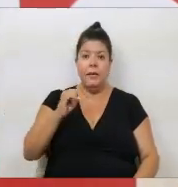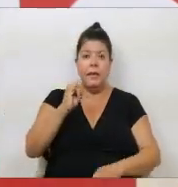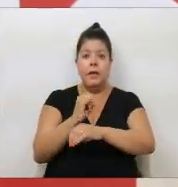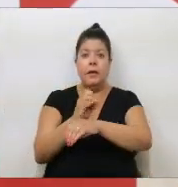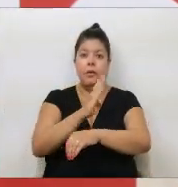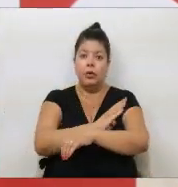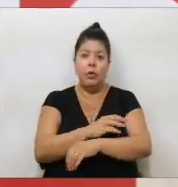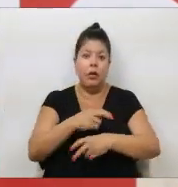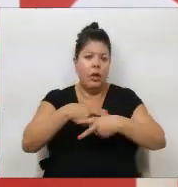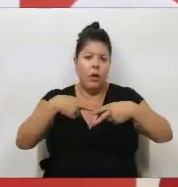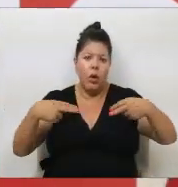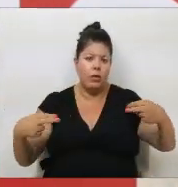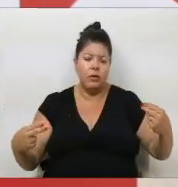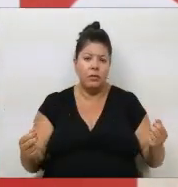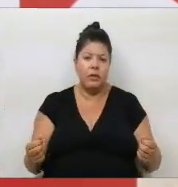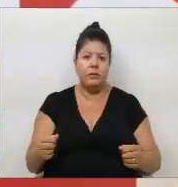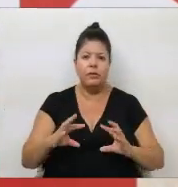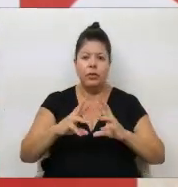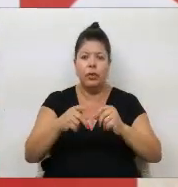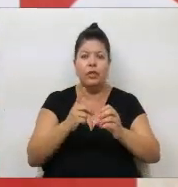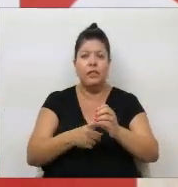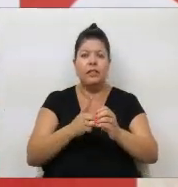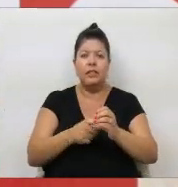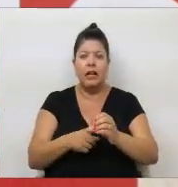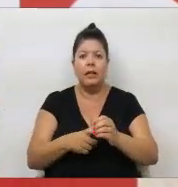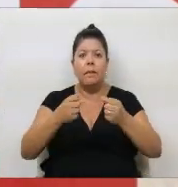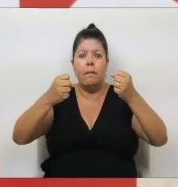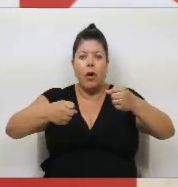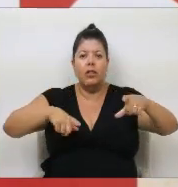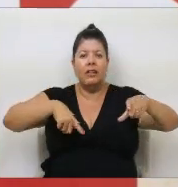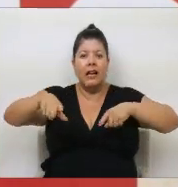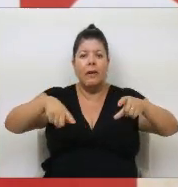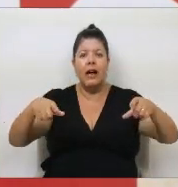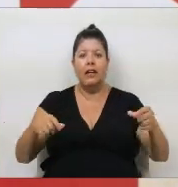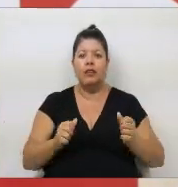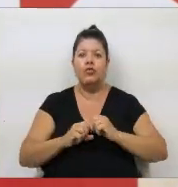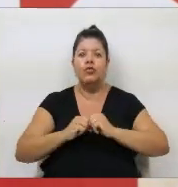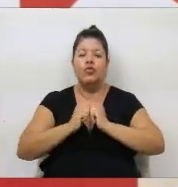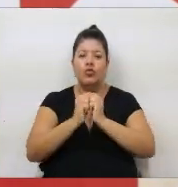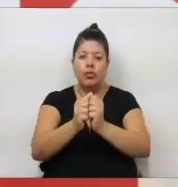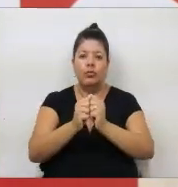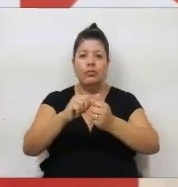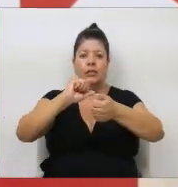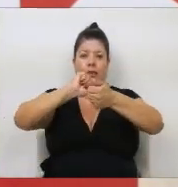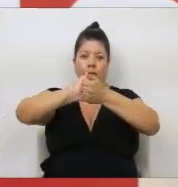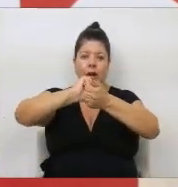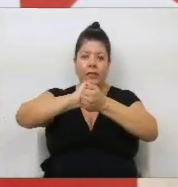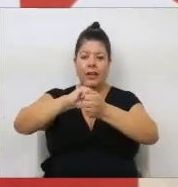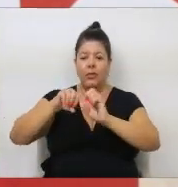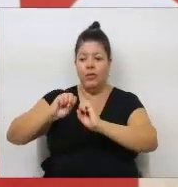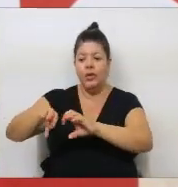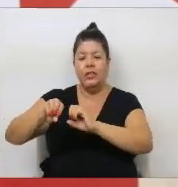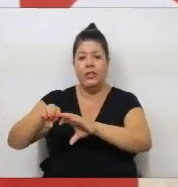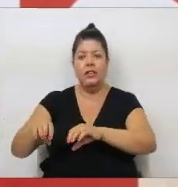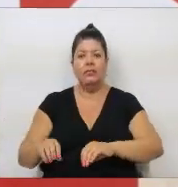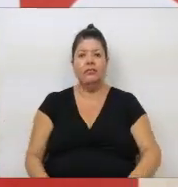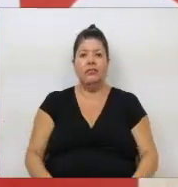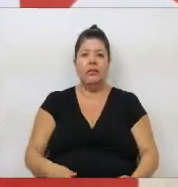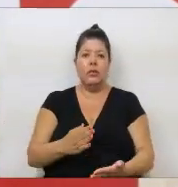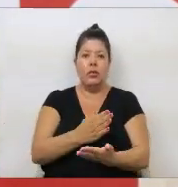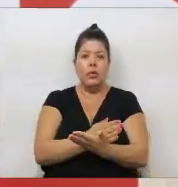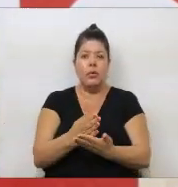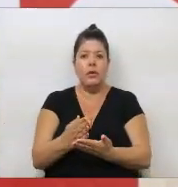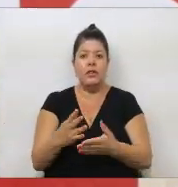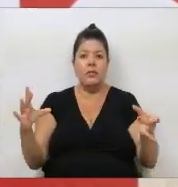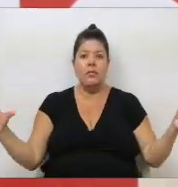E vários outros aspectos em toda a cidade que a gente pode trabalhar conjuntamente e qualificar o ensino, a partir do momento que haja